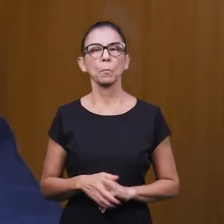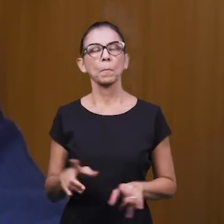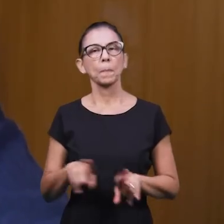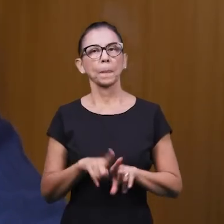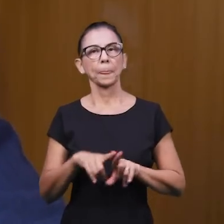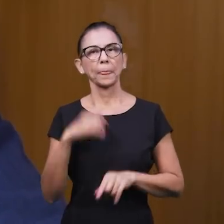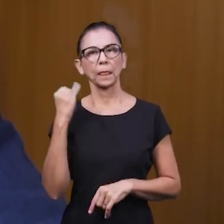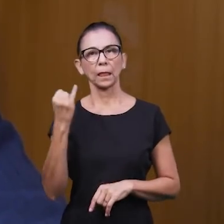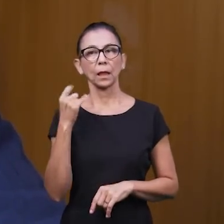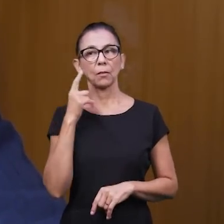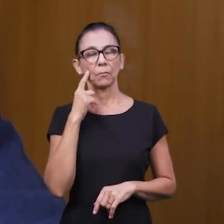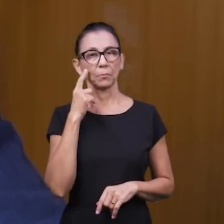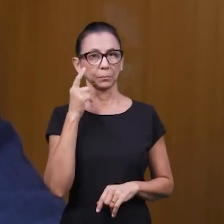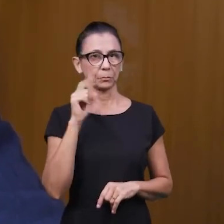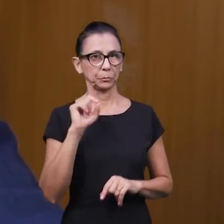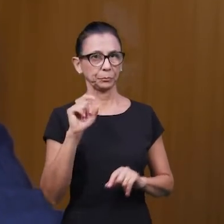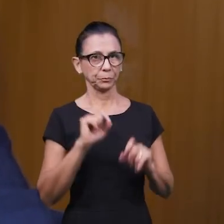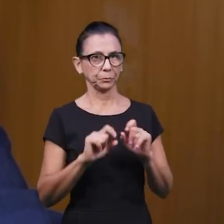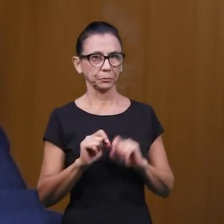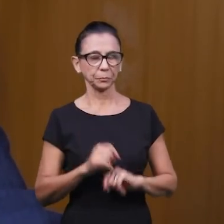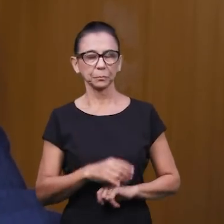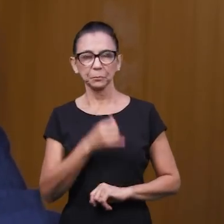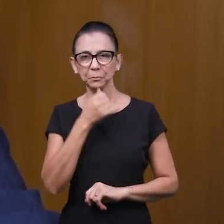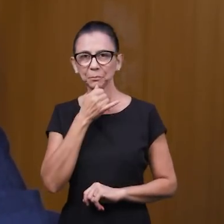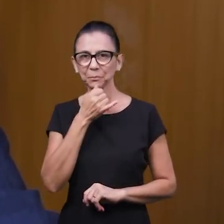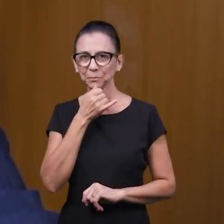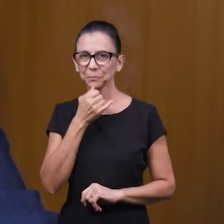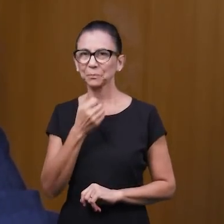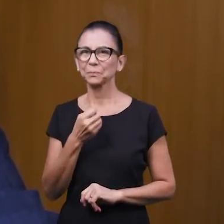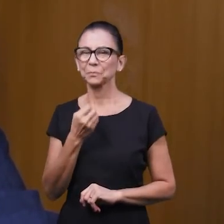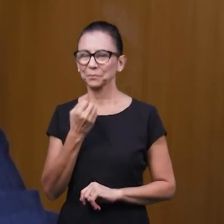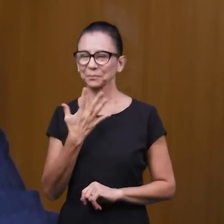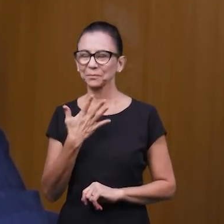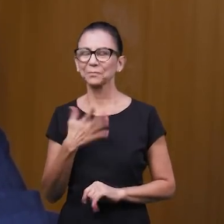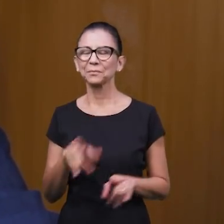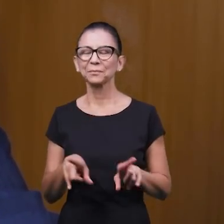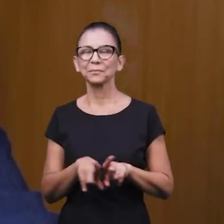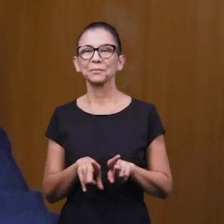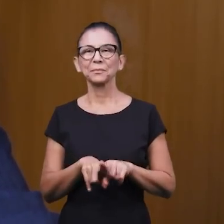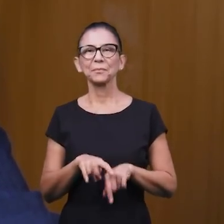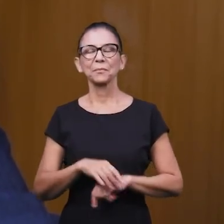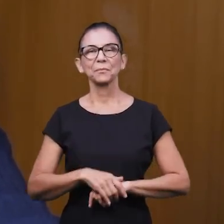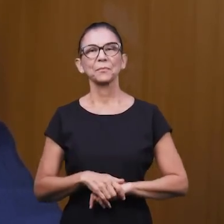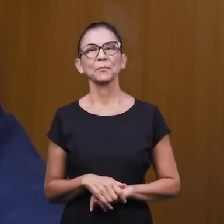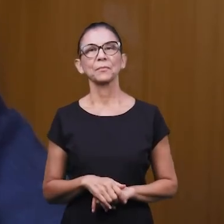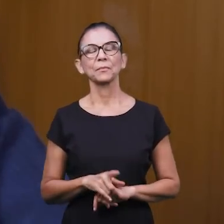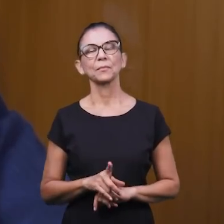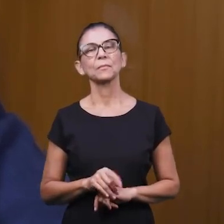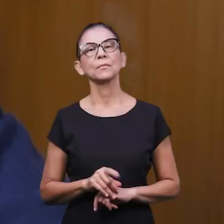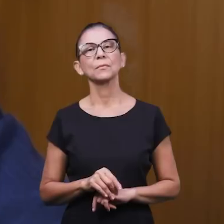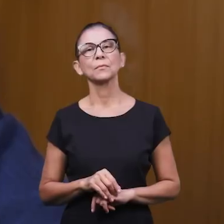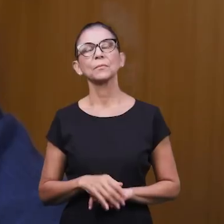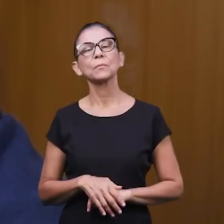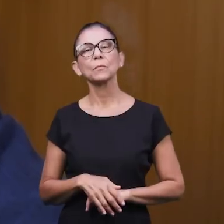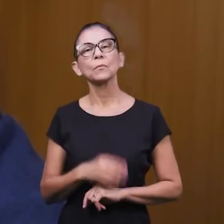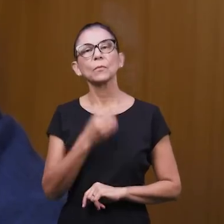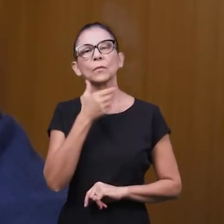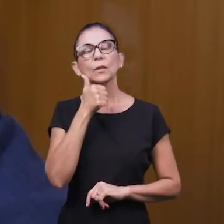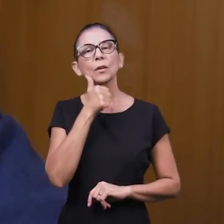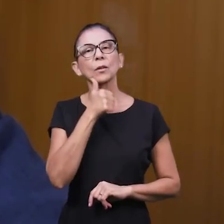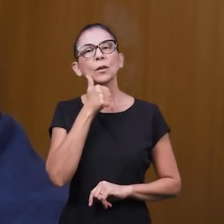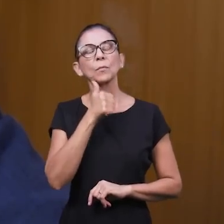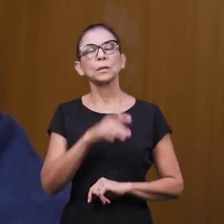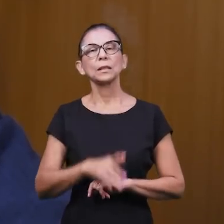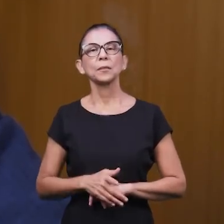ver aqui, Josias, é a questão também do outro exemplo bíblico muito bom também, que é o exemplo aqui de